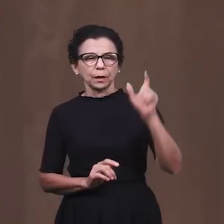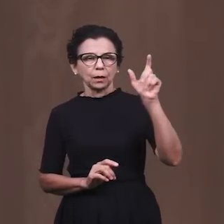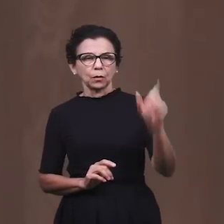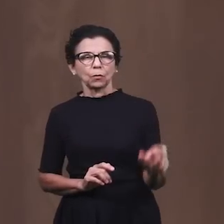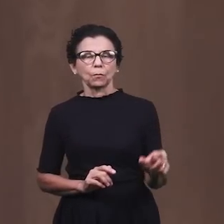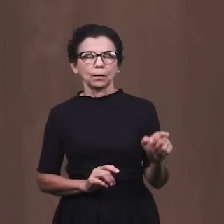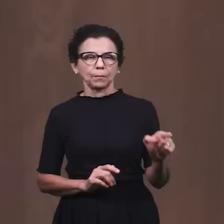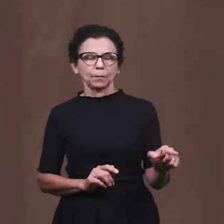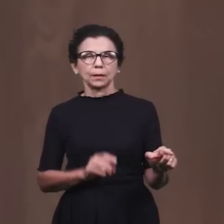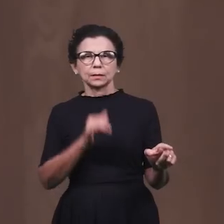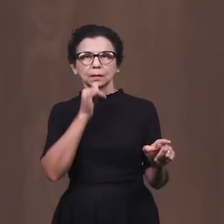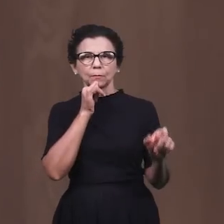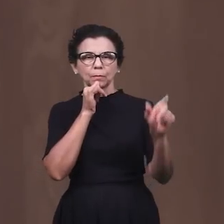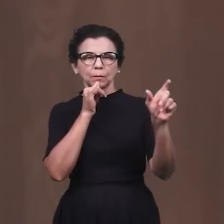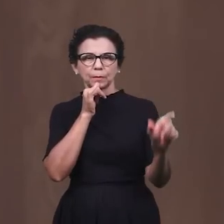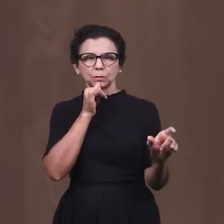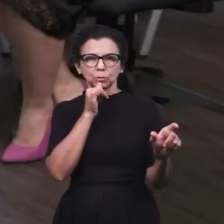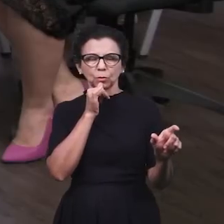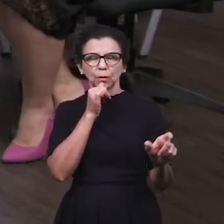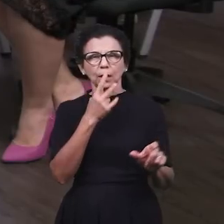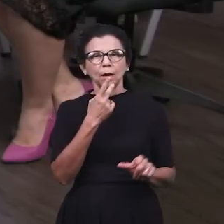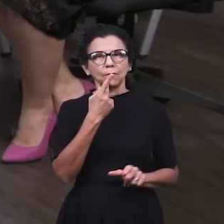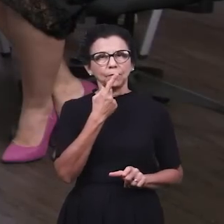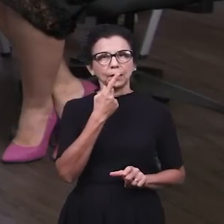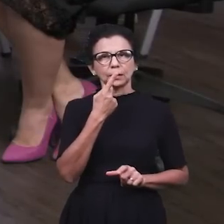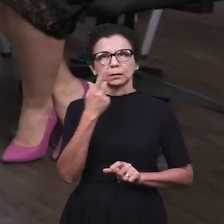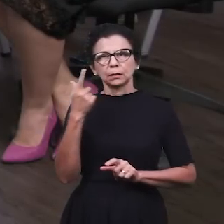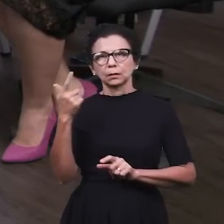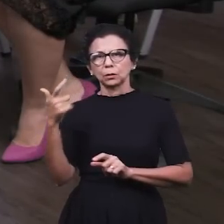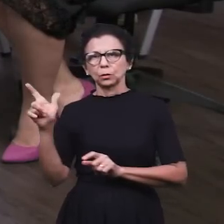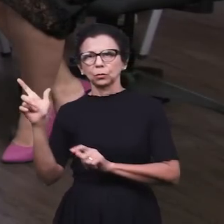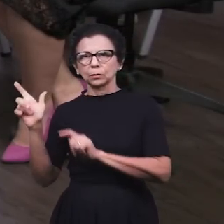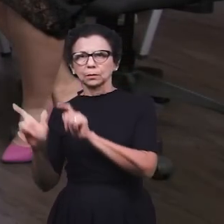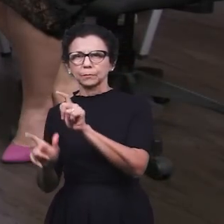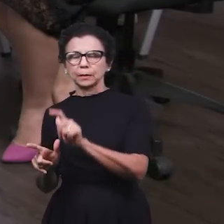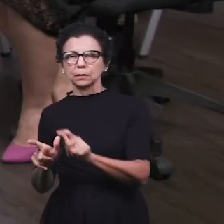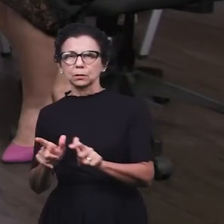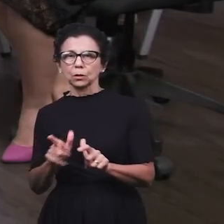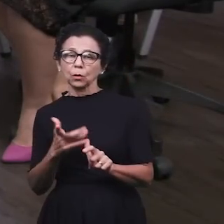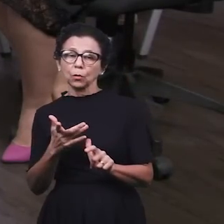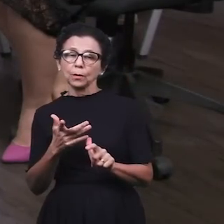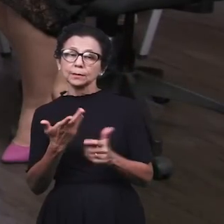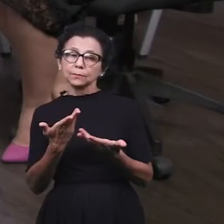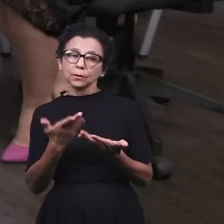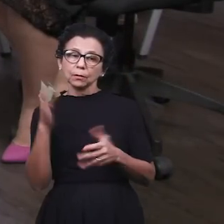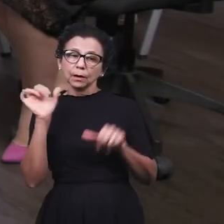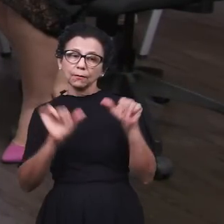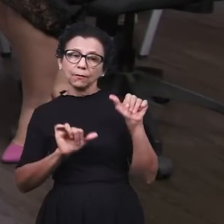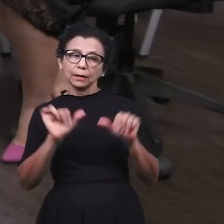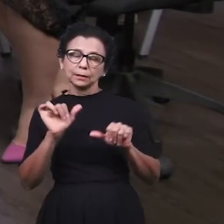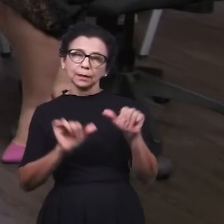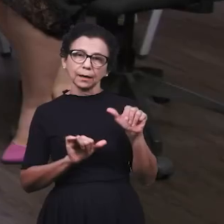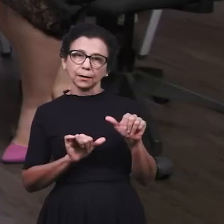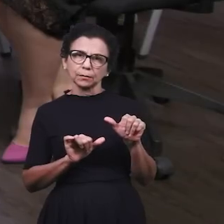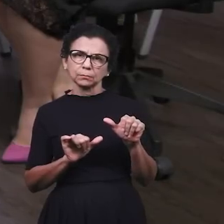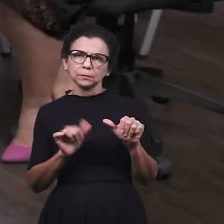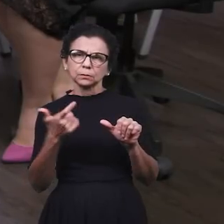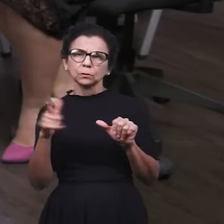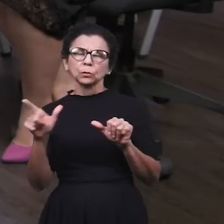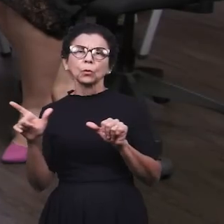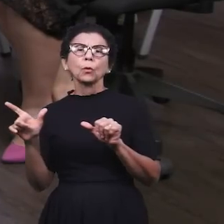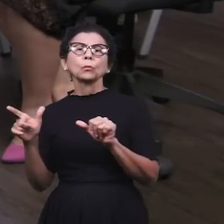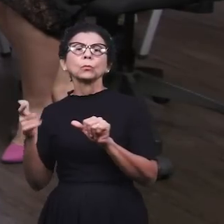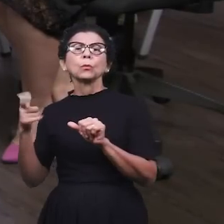os outros julguem. Então, um fala o dom, entrega o dom, e os outros julgam. Que outros são esses?